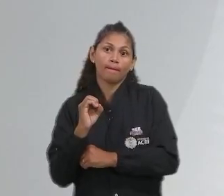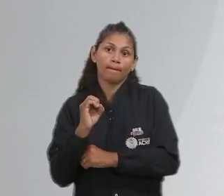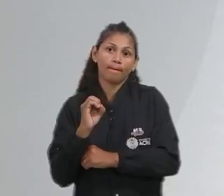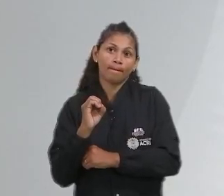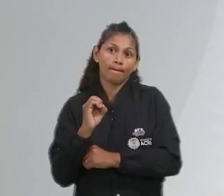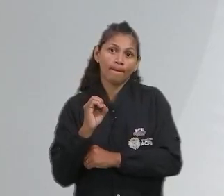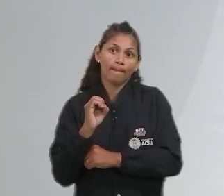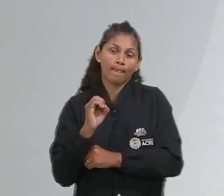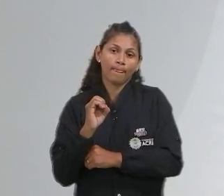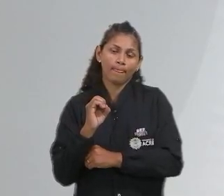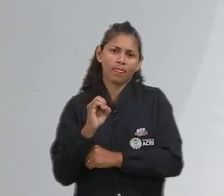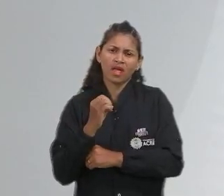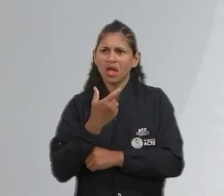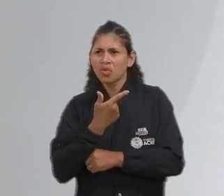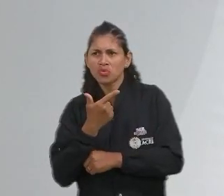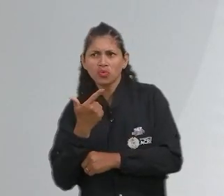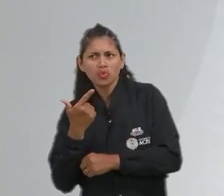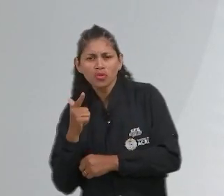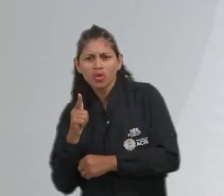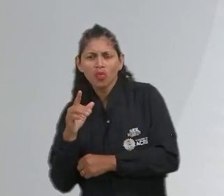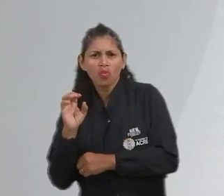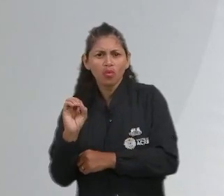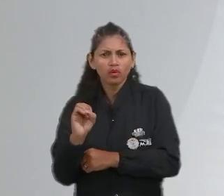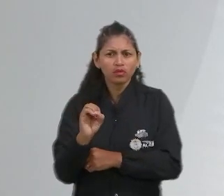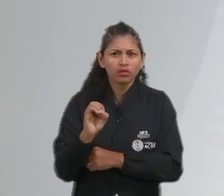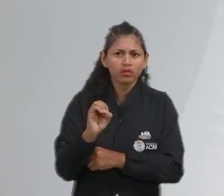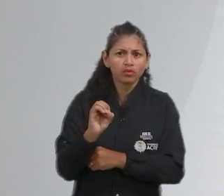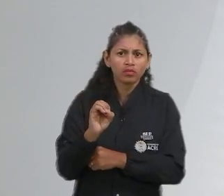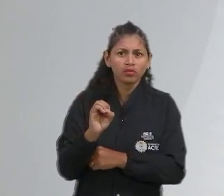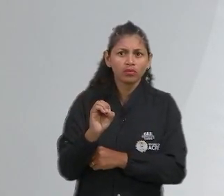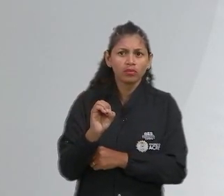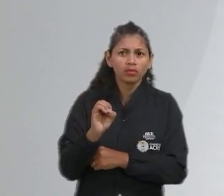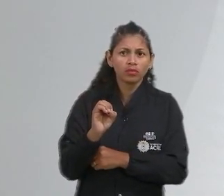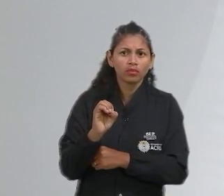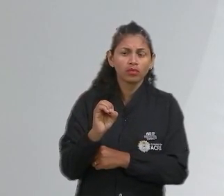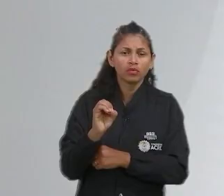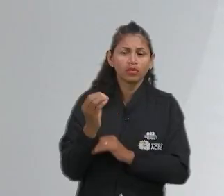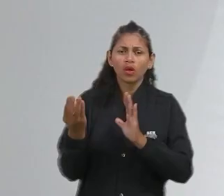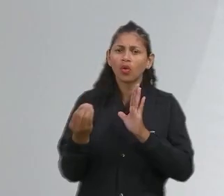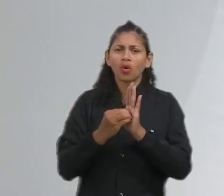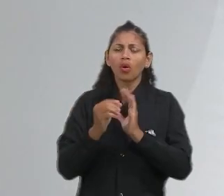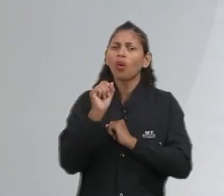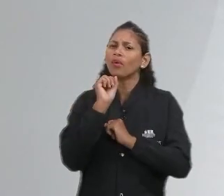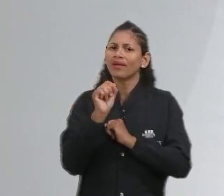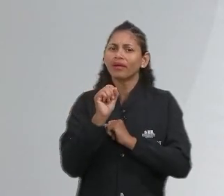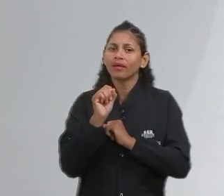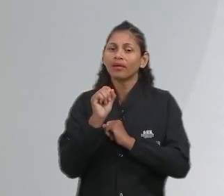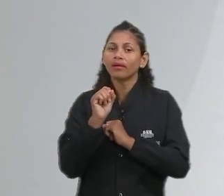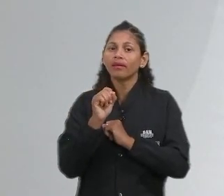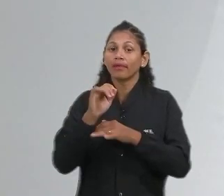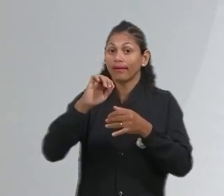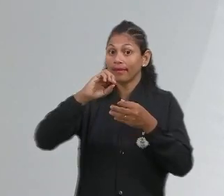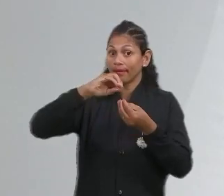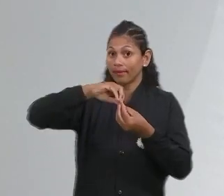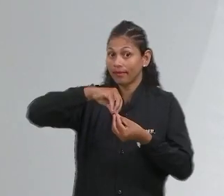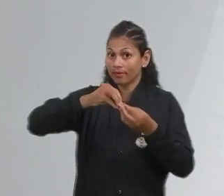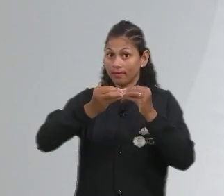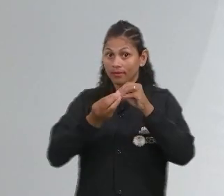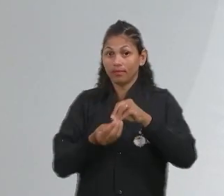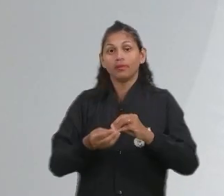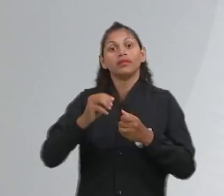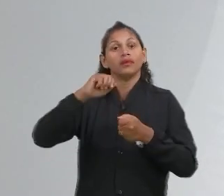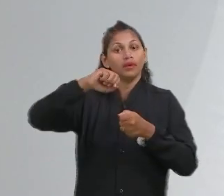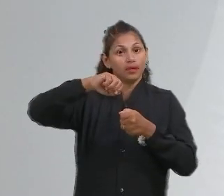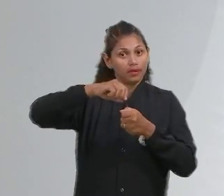não tivesse esse oxigênio, eu já colocaria aí como cetona, tá? Ou então, se